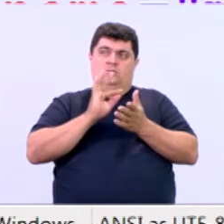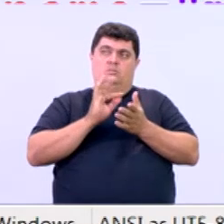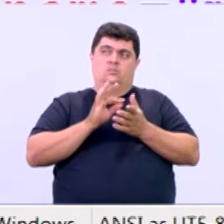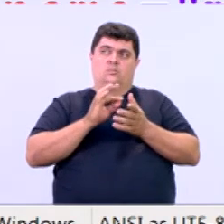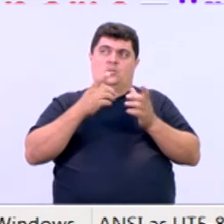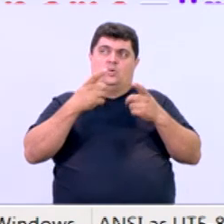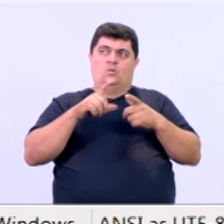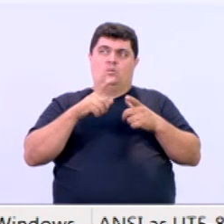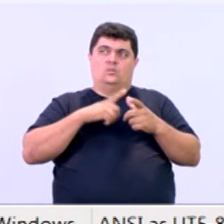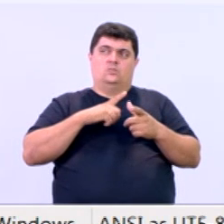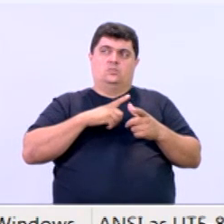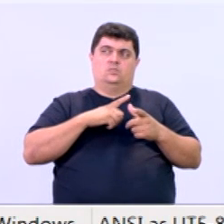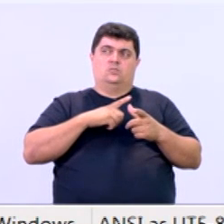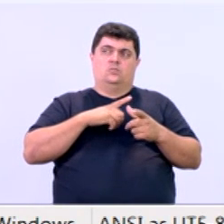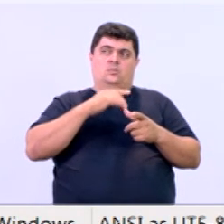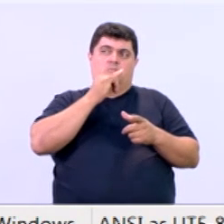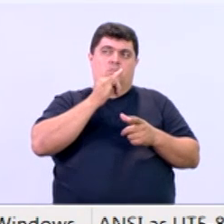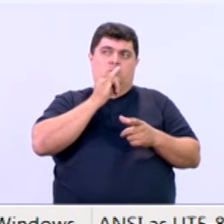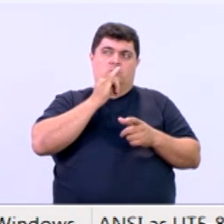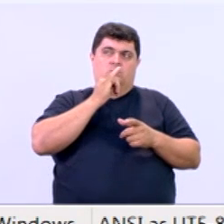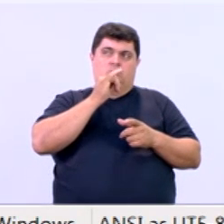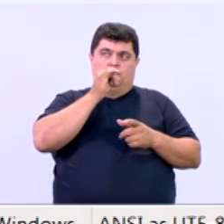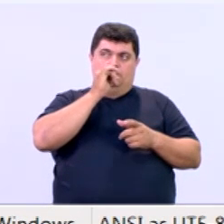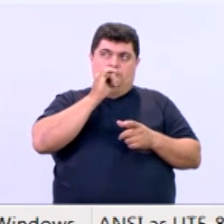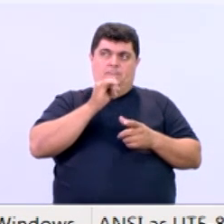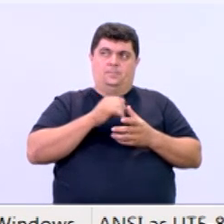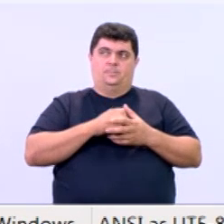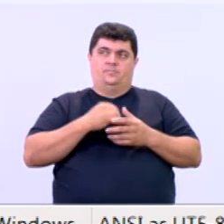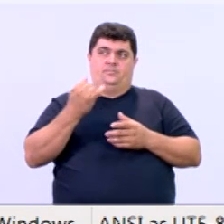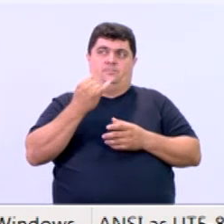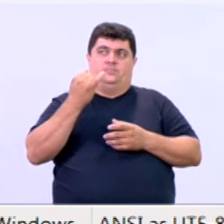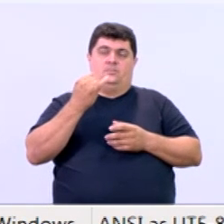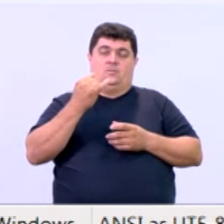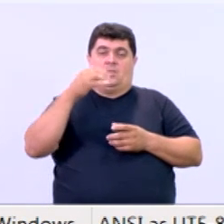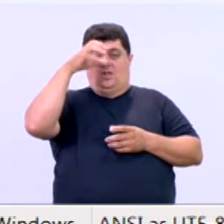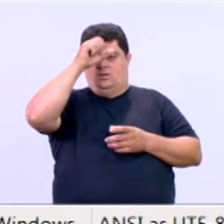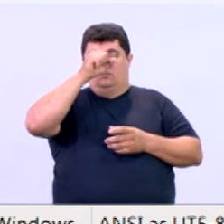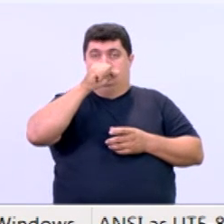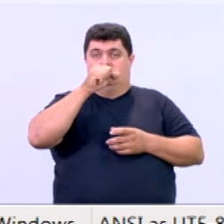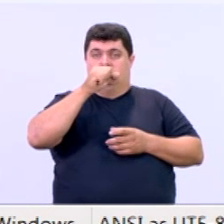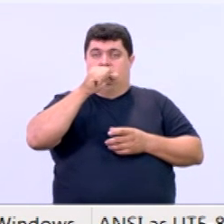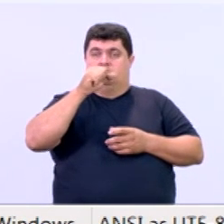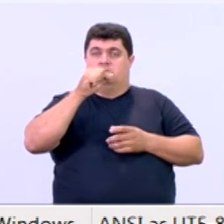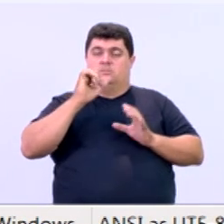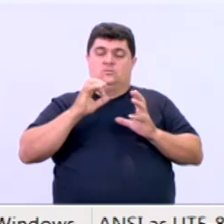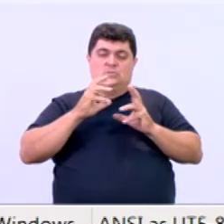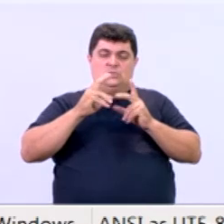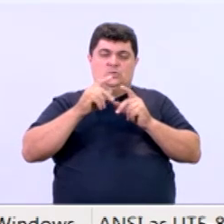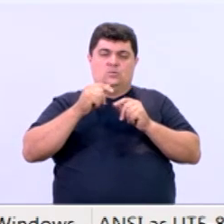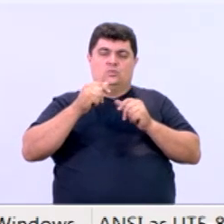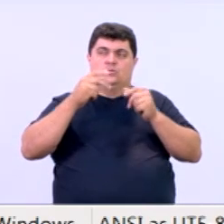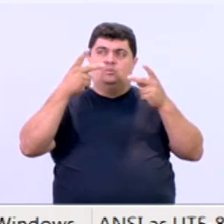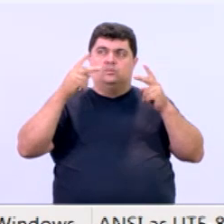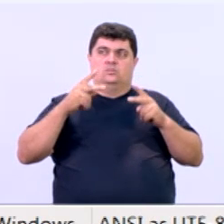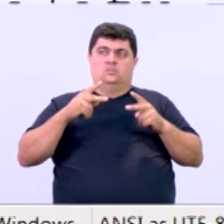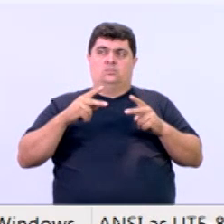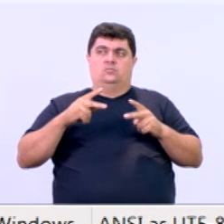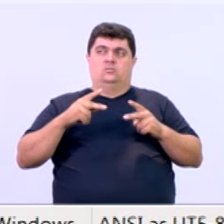Onde que está isso? O exemplo está aqui. É importante eu aprender todos os comandos que estão